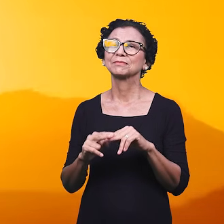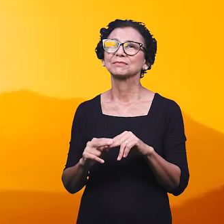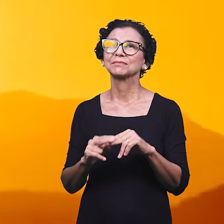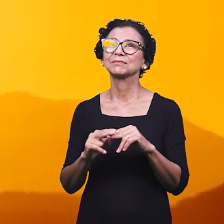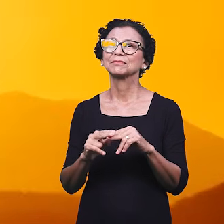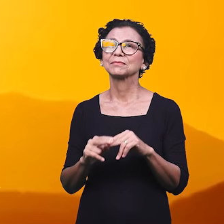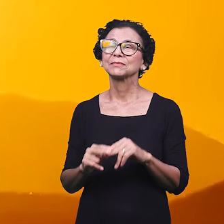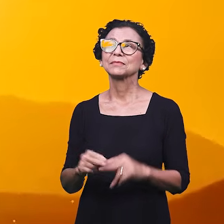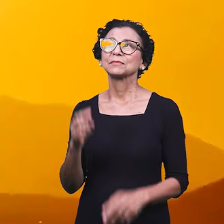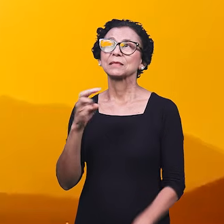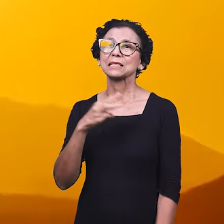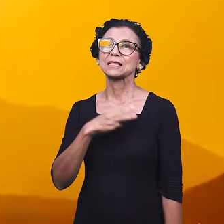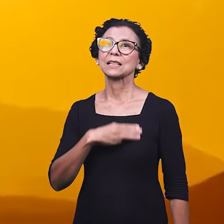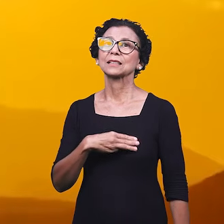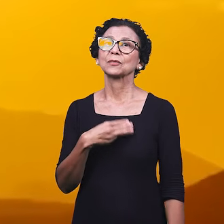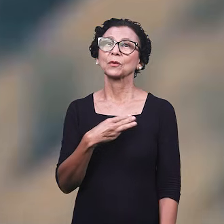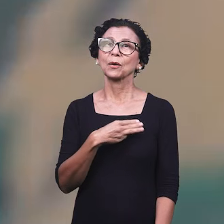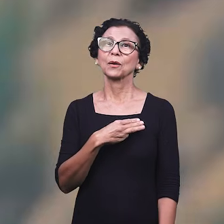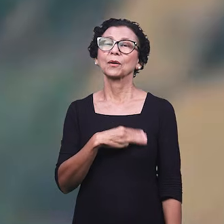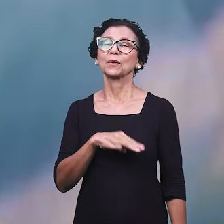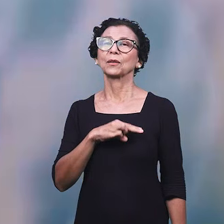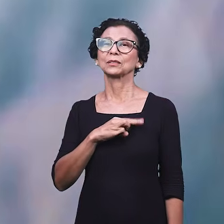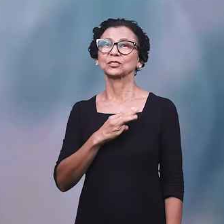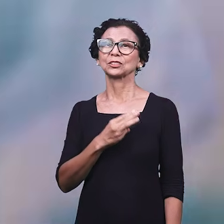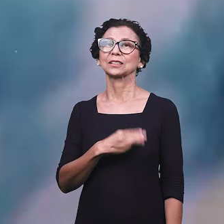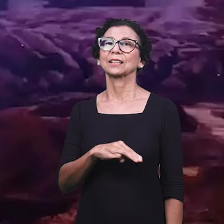pelas suas